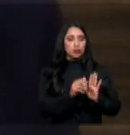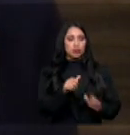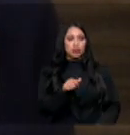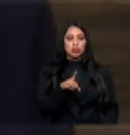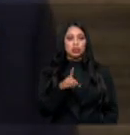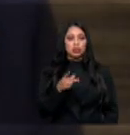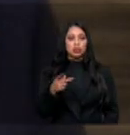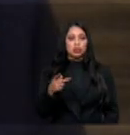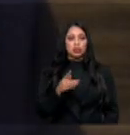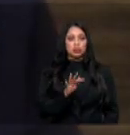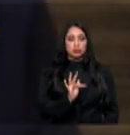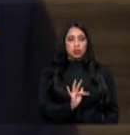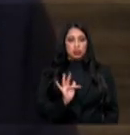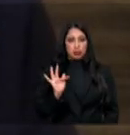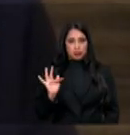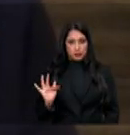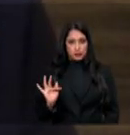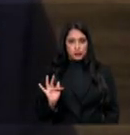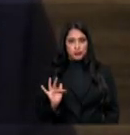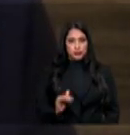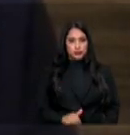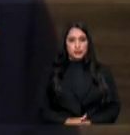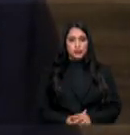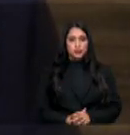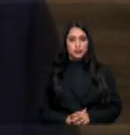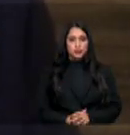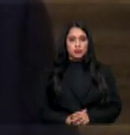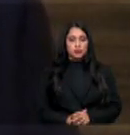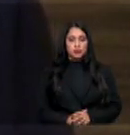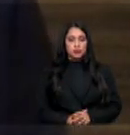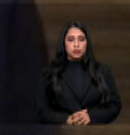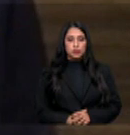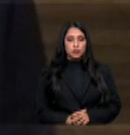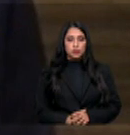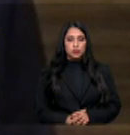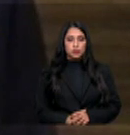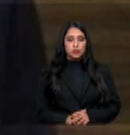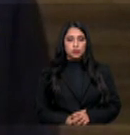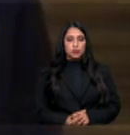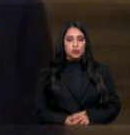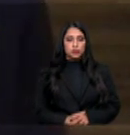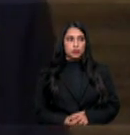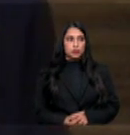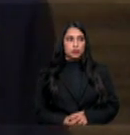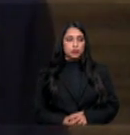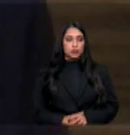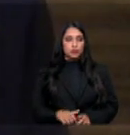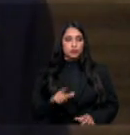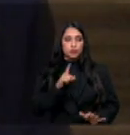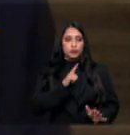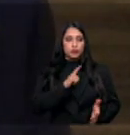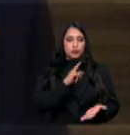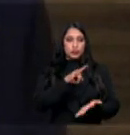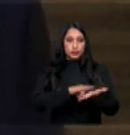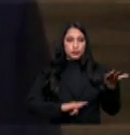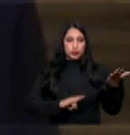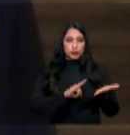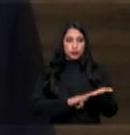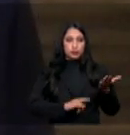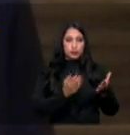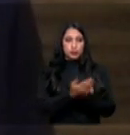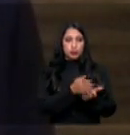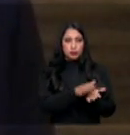de descumprimento de preceito fundamental. E existe, como documentado nos autos, uma